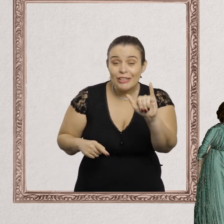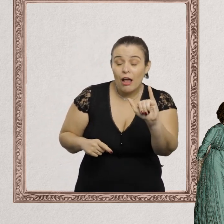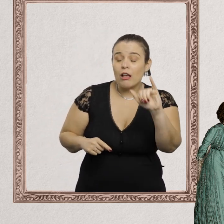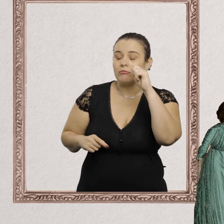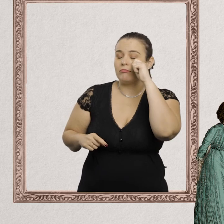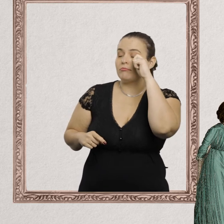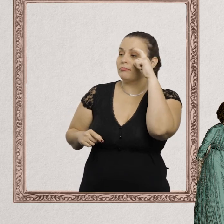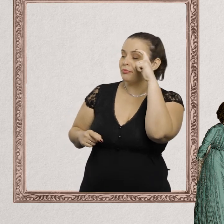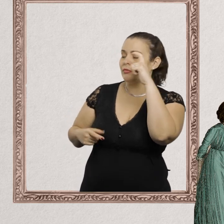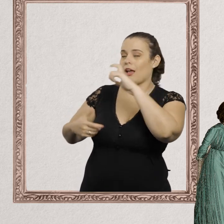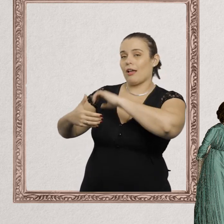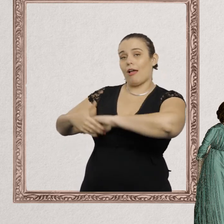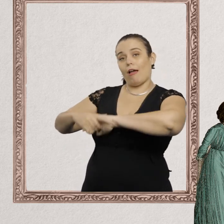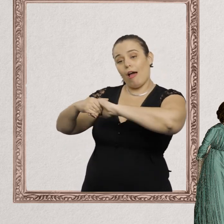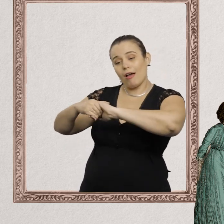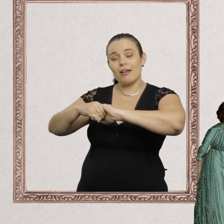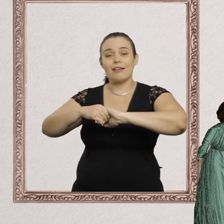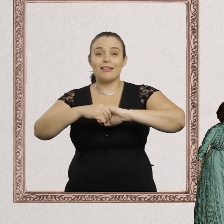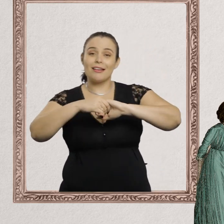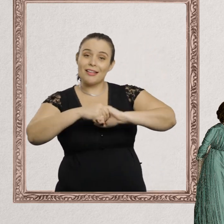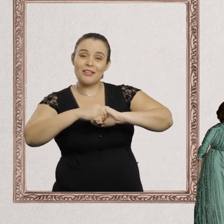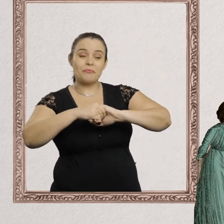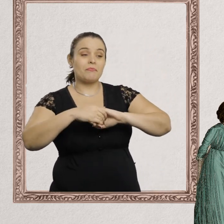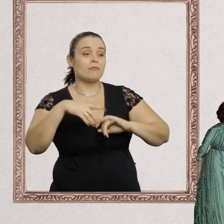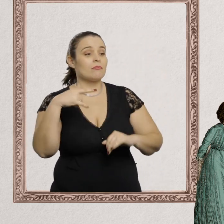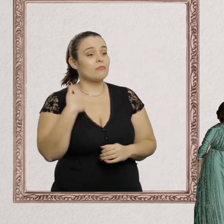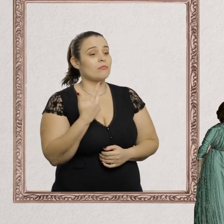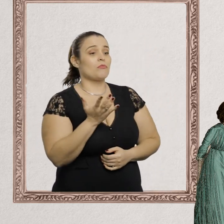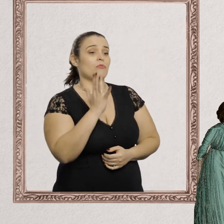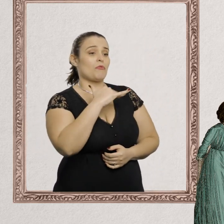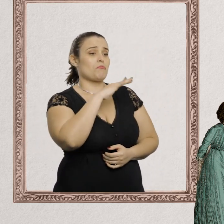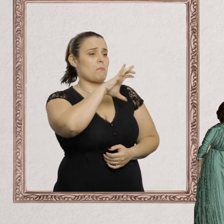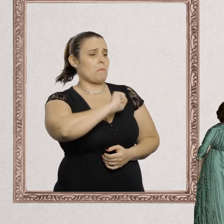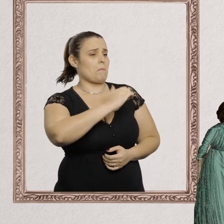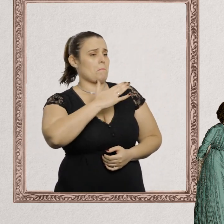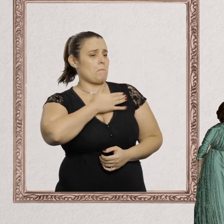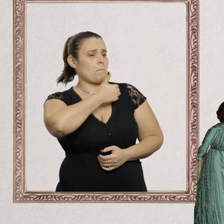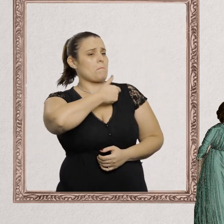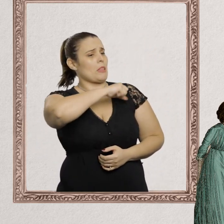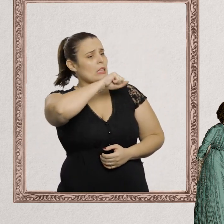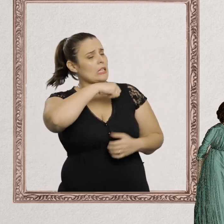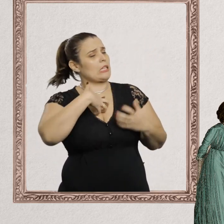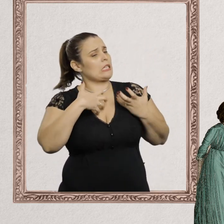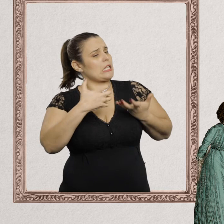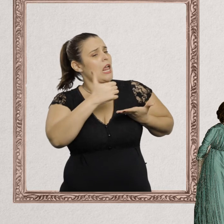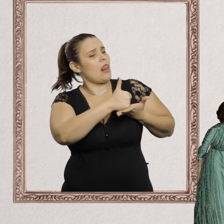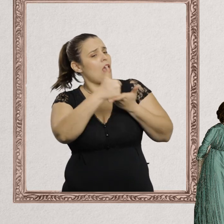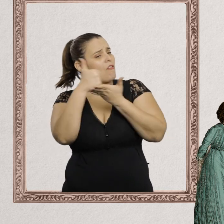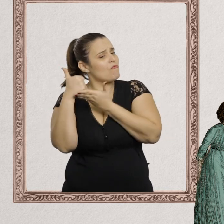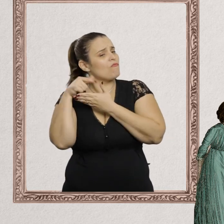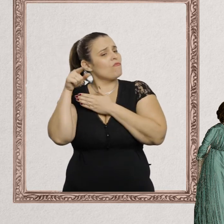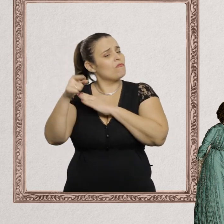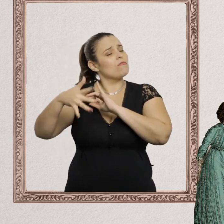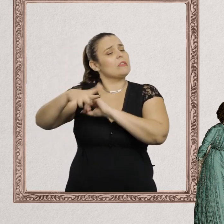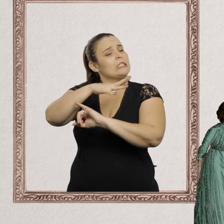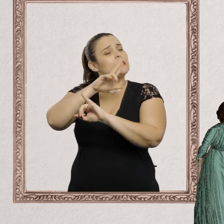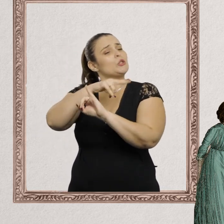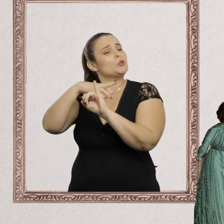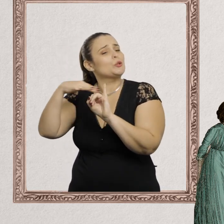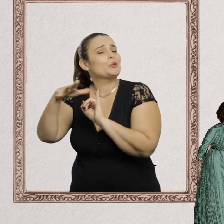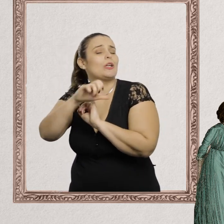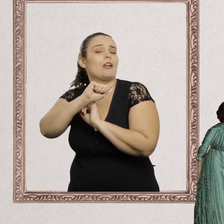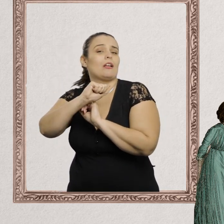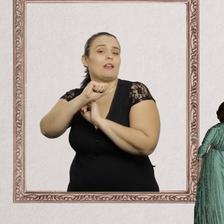Jane. Peter e Jane se apresentaram. Peter disse para Jane: Eu vim buscar minha mãe. Quero